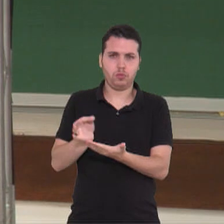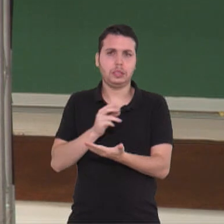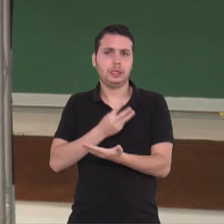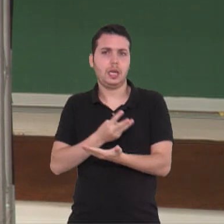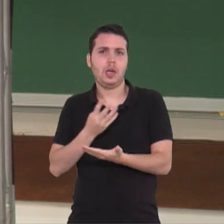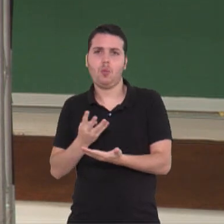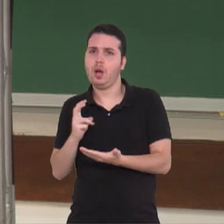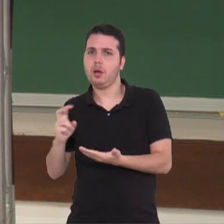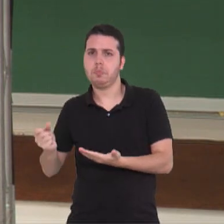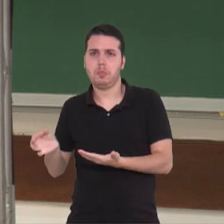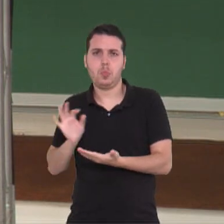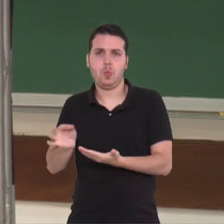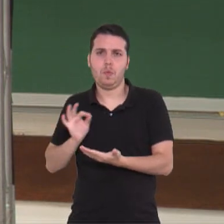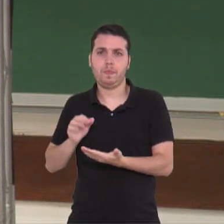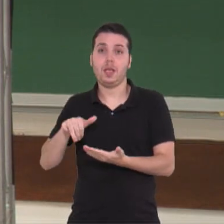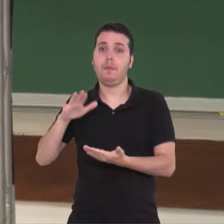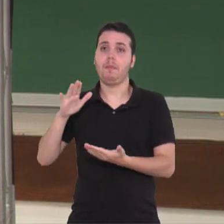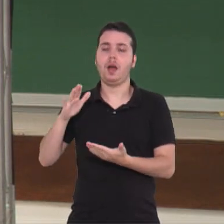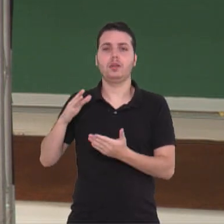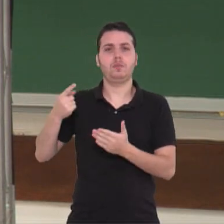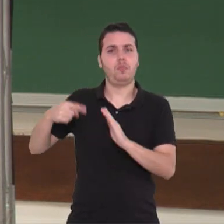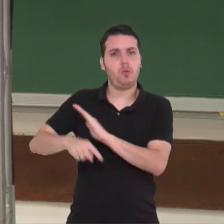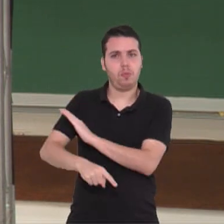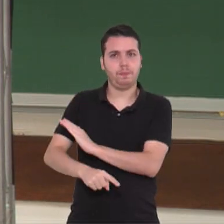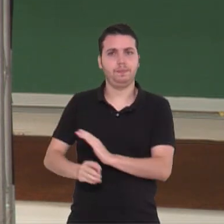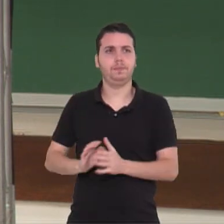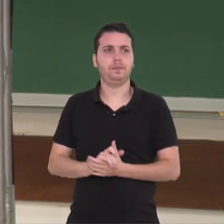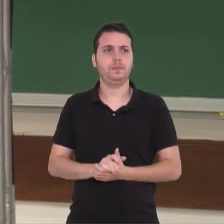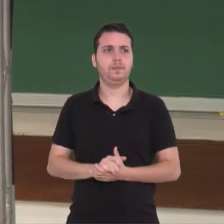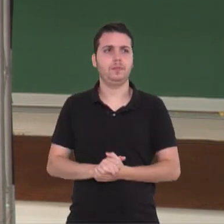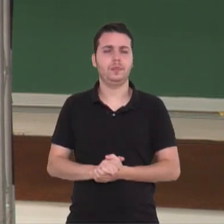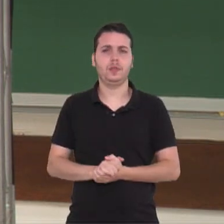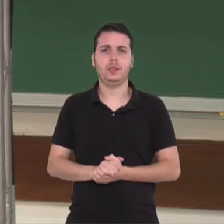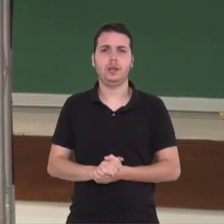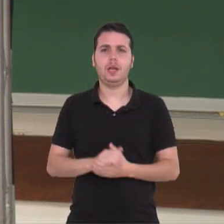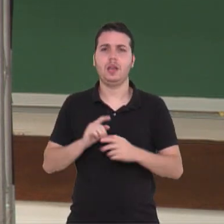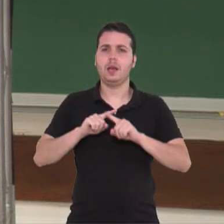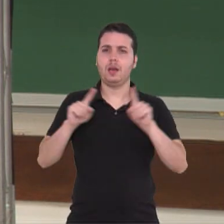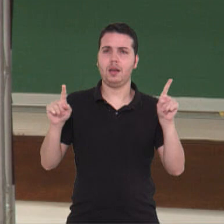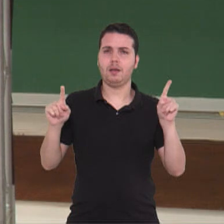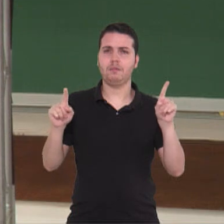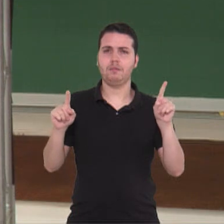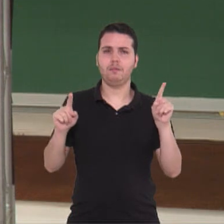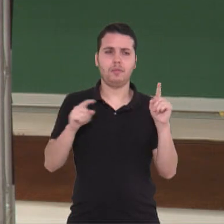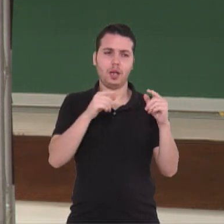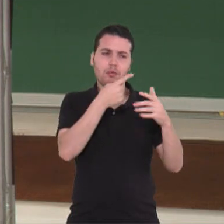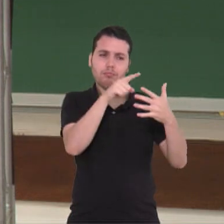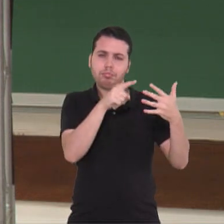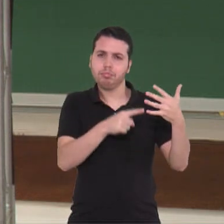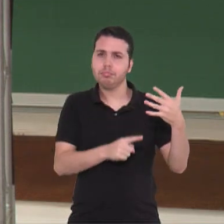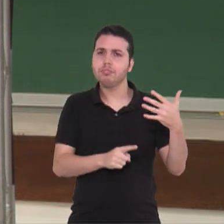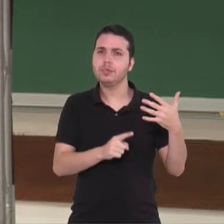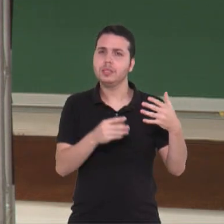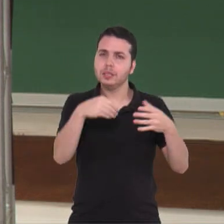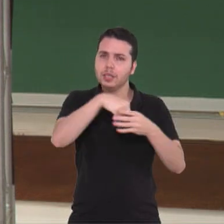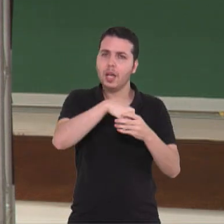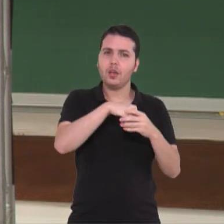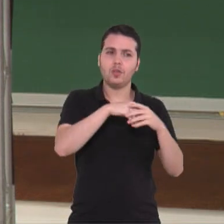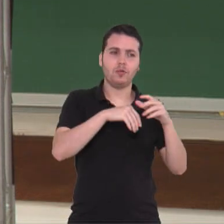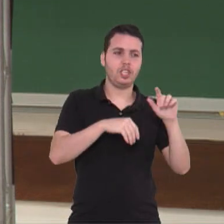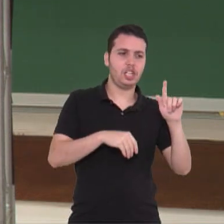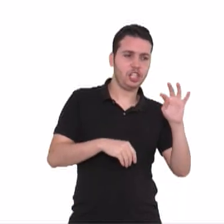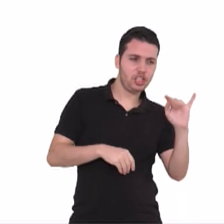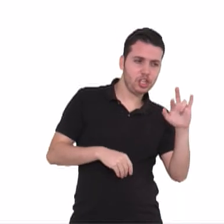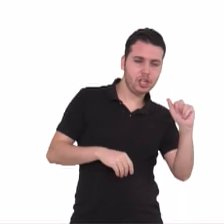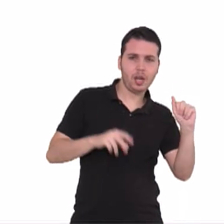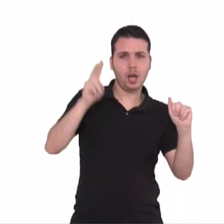4, em 5. Ela é uma coisa mais complexa. Mas os elementos que compõem, eles são os mesmos. E também